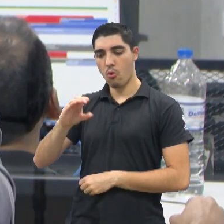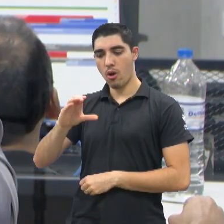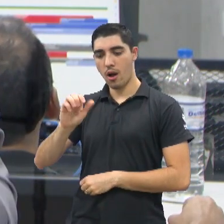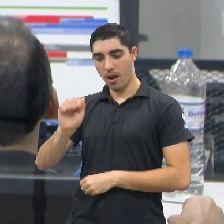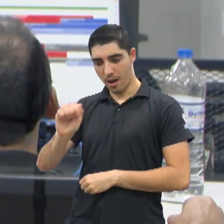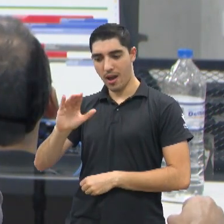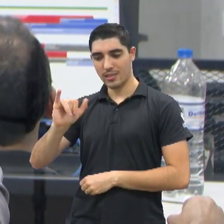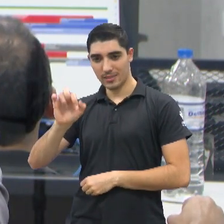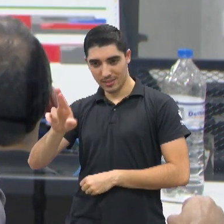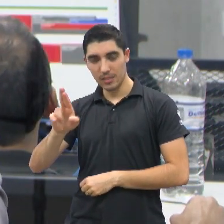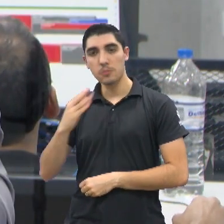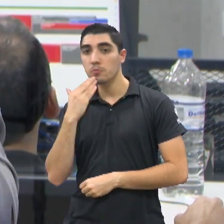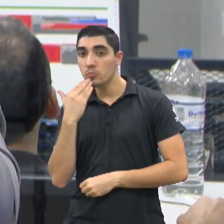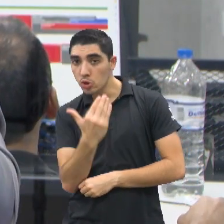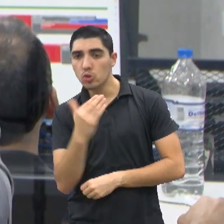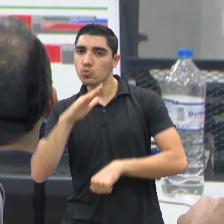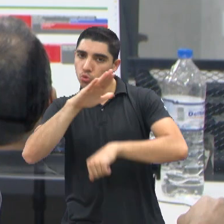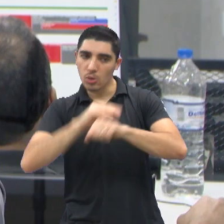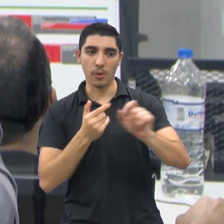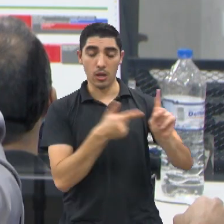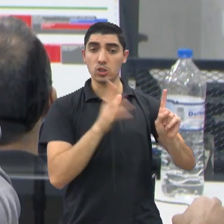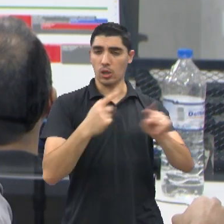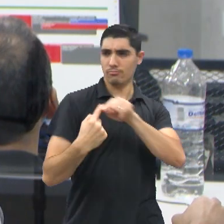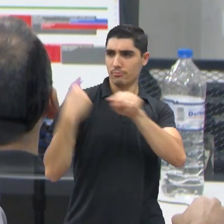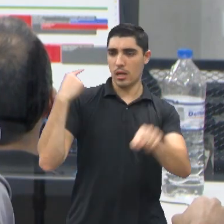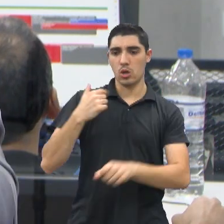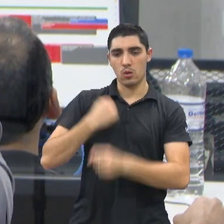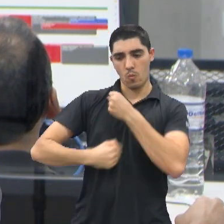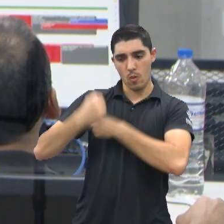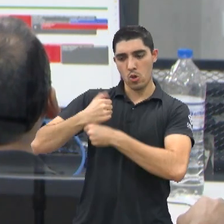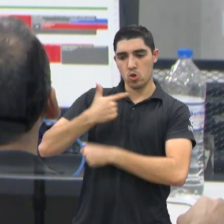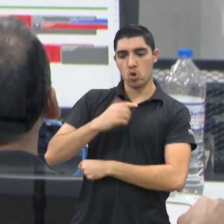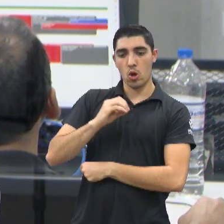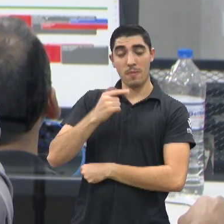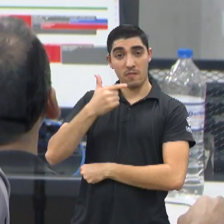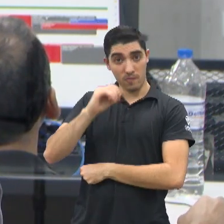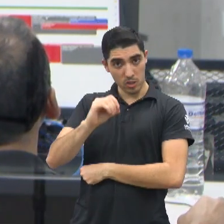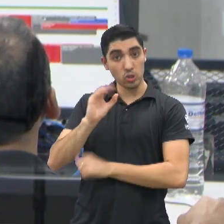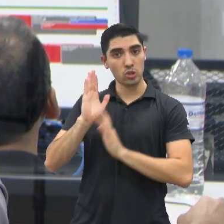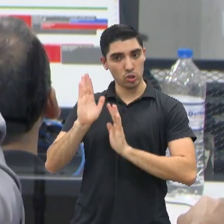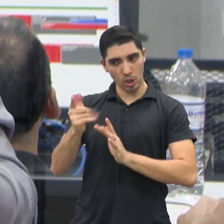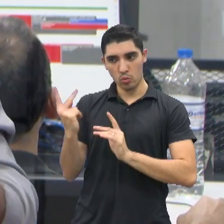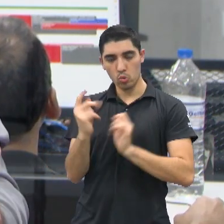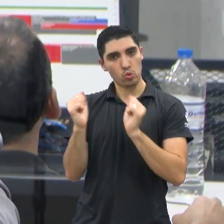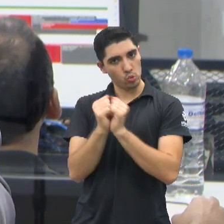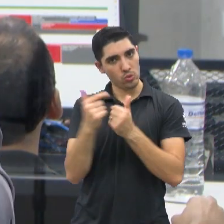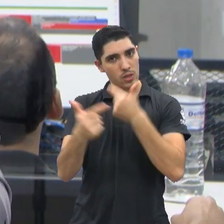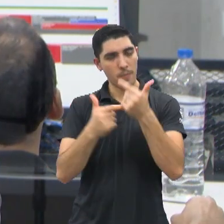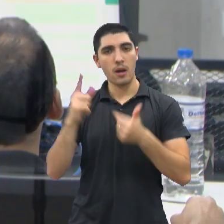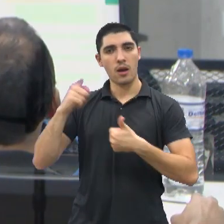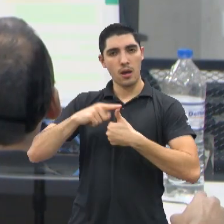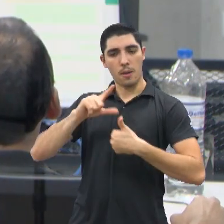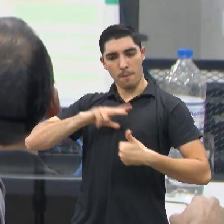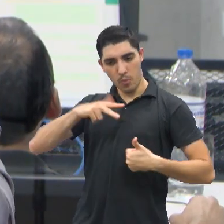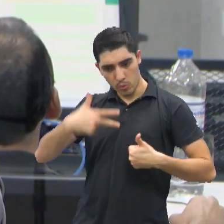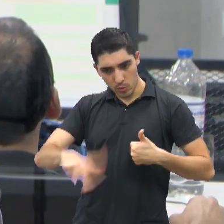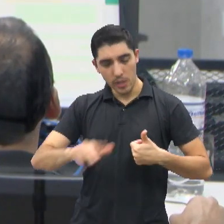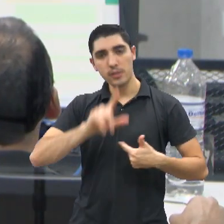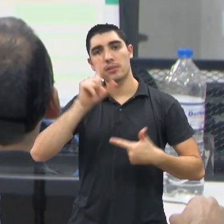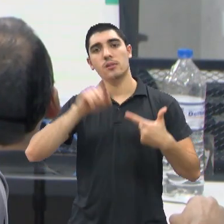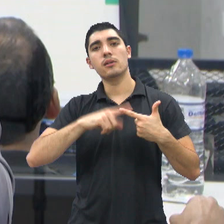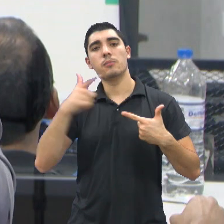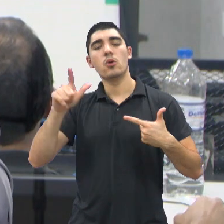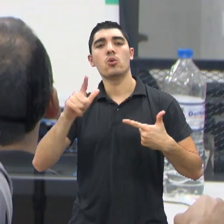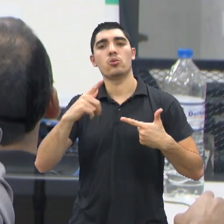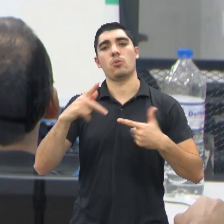ambos trabalharam juntos em 2020 primeiro na Portuguesa e depois no 13 de Campina Grande onde